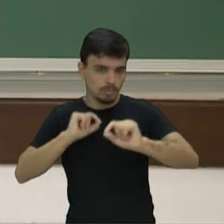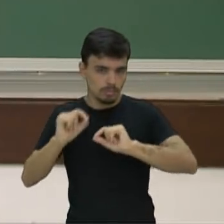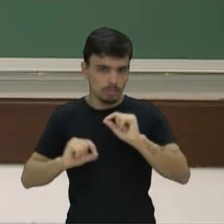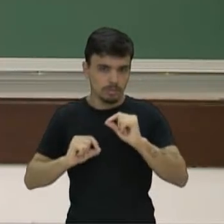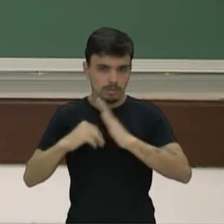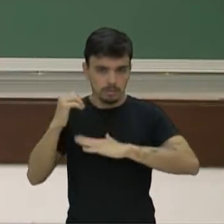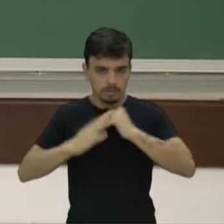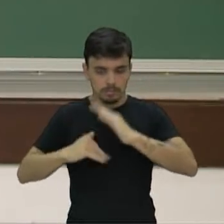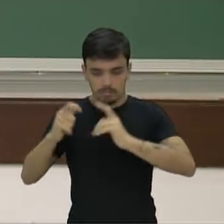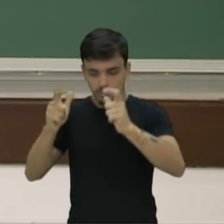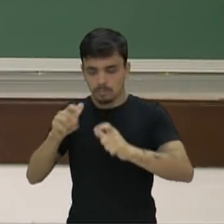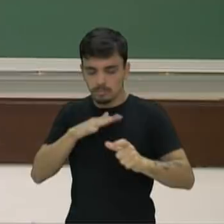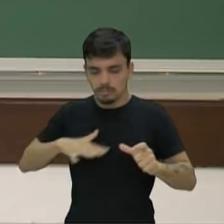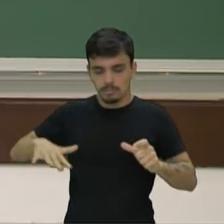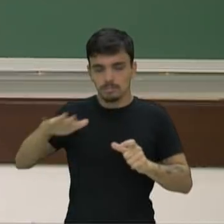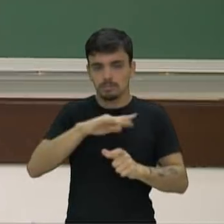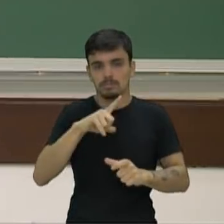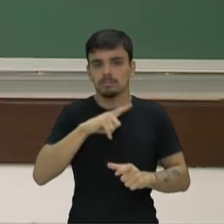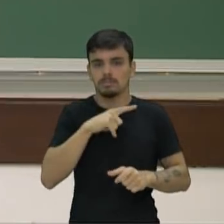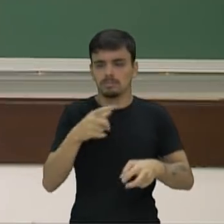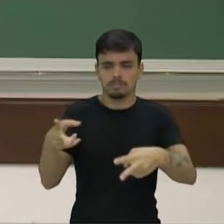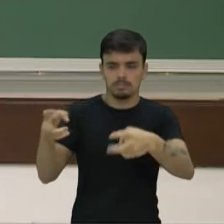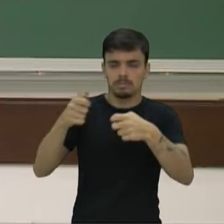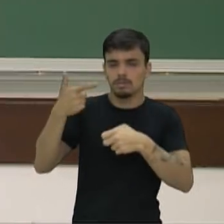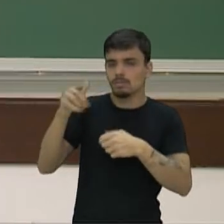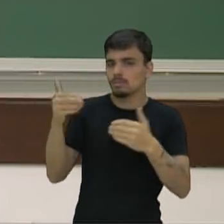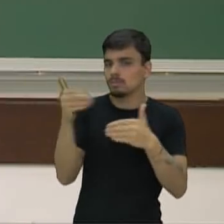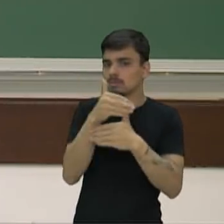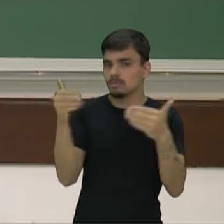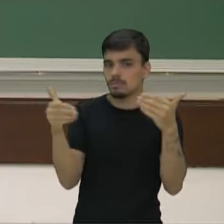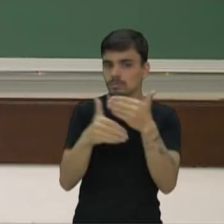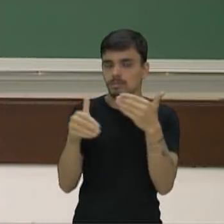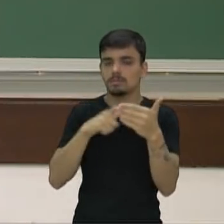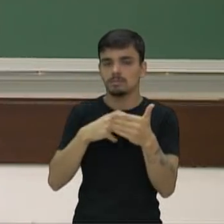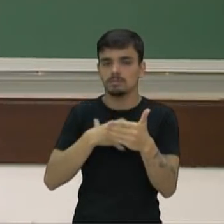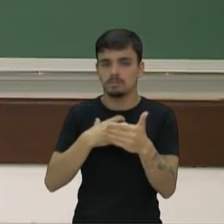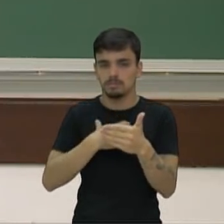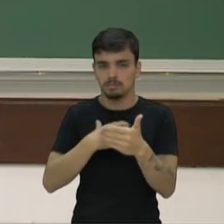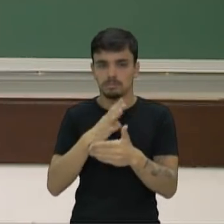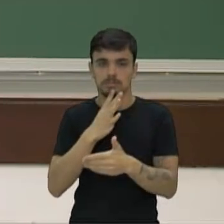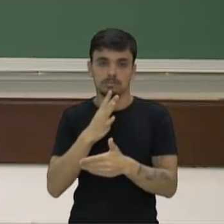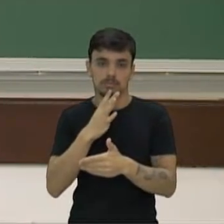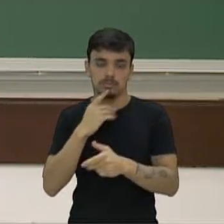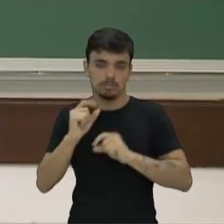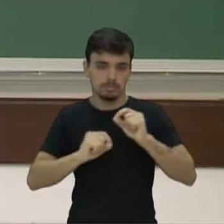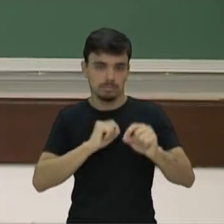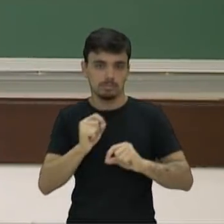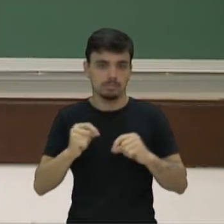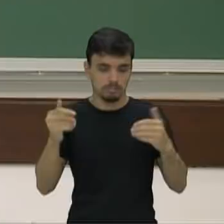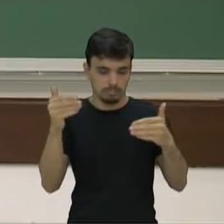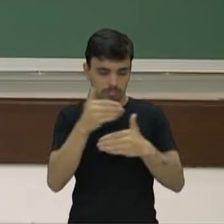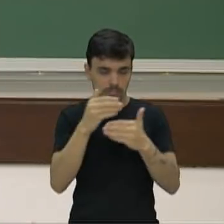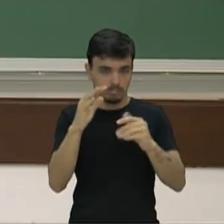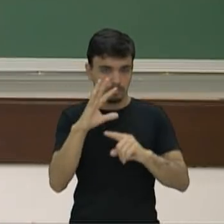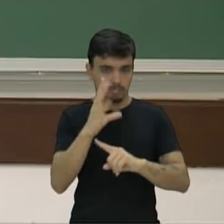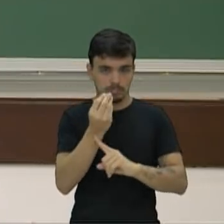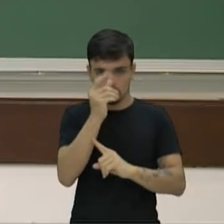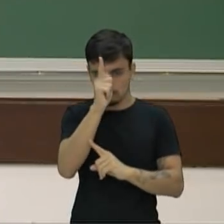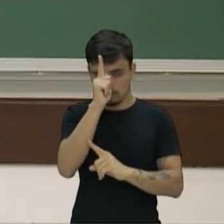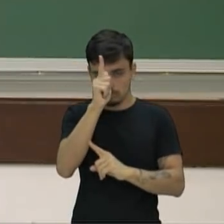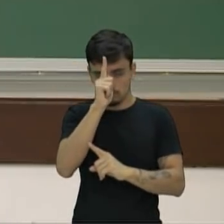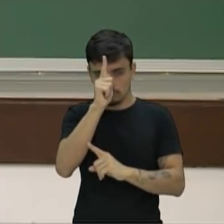de espaços, que nós vamos analisar no próximo slide, com o formato que nós conhecemos, que é o formato grego dos teatros